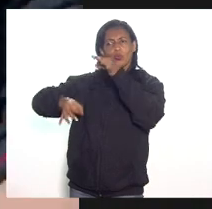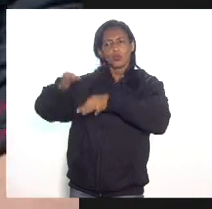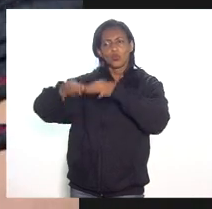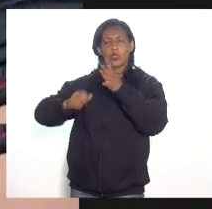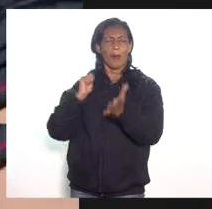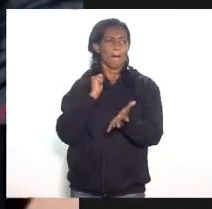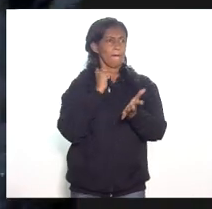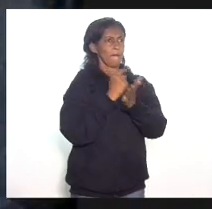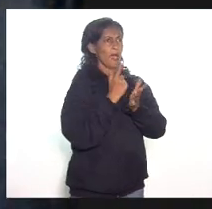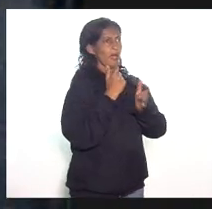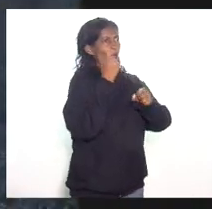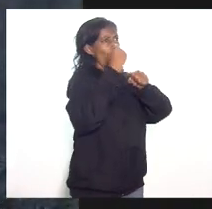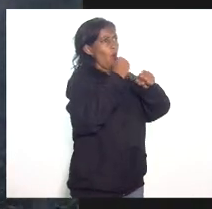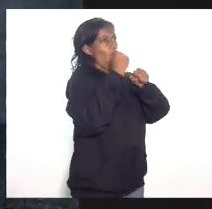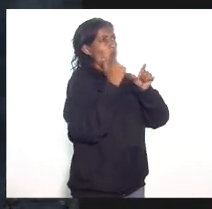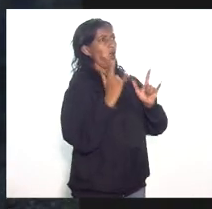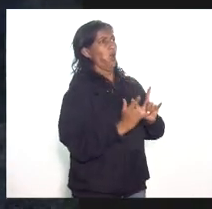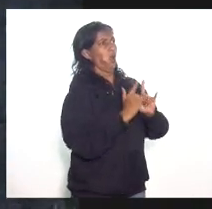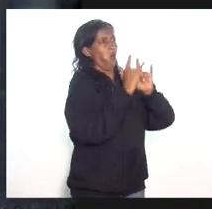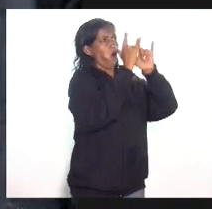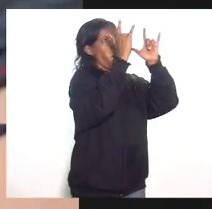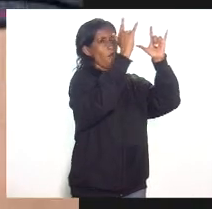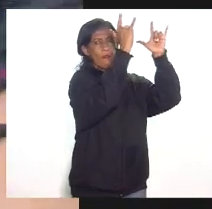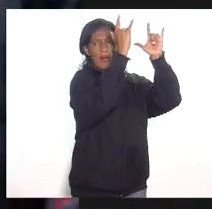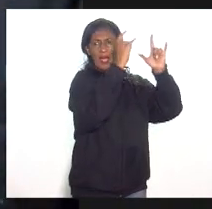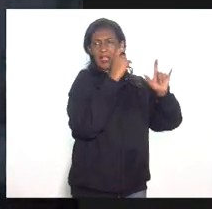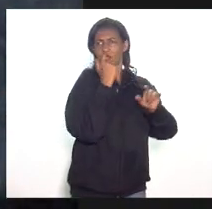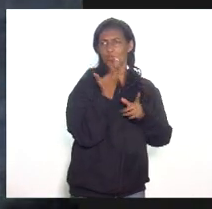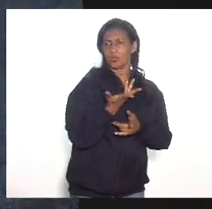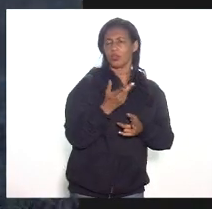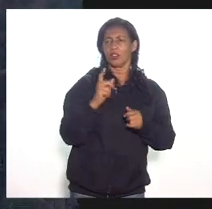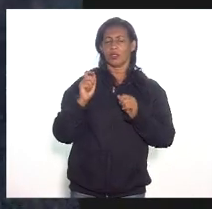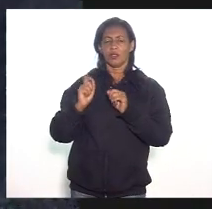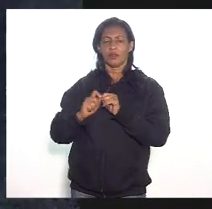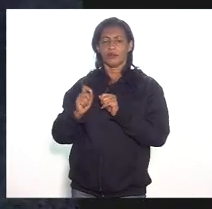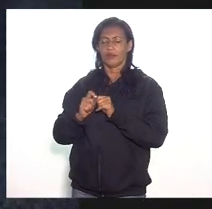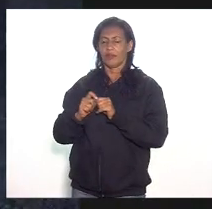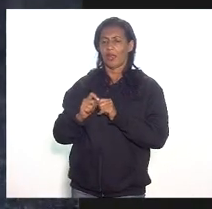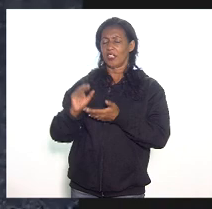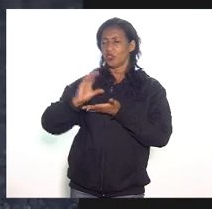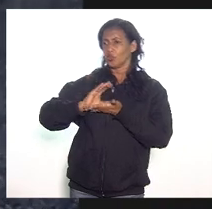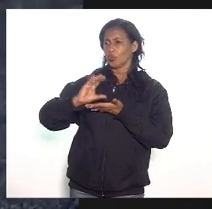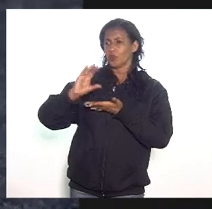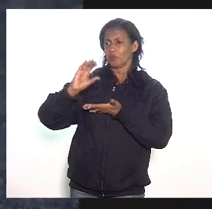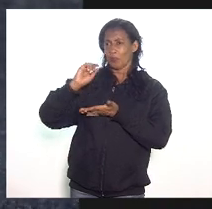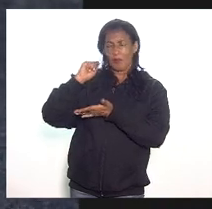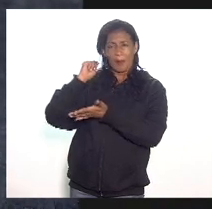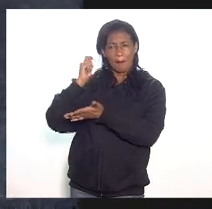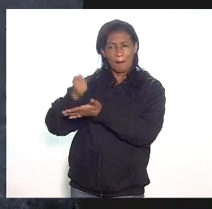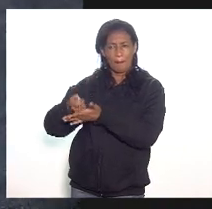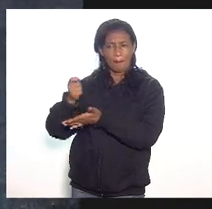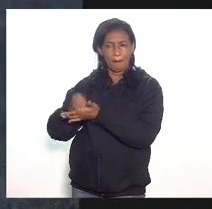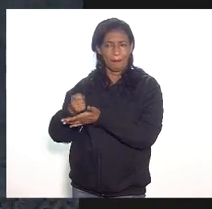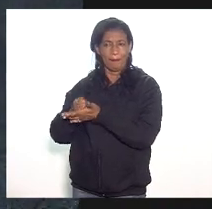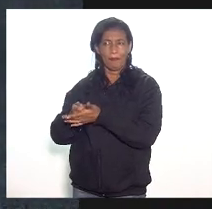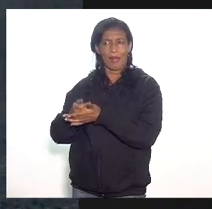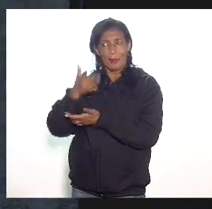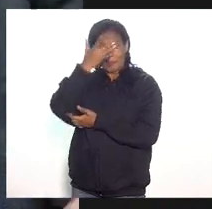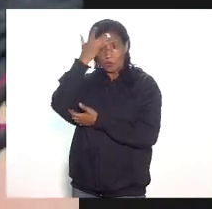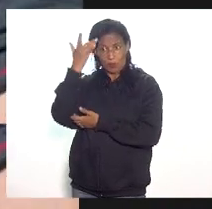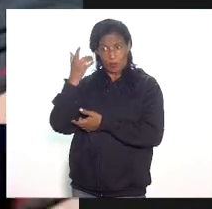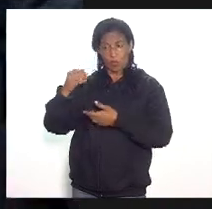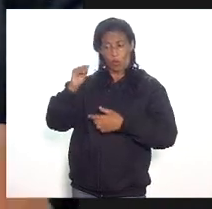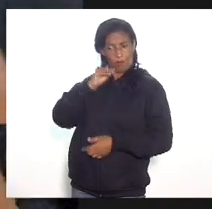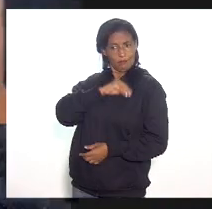a pagar despesas de capital ou de custeio, obviamente, exceto aquelas de fone de pagamento no quadro de pessoal.